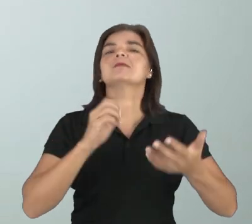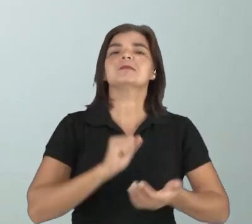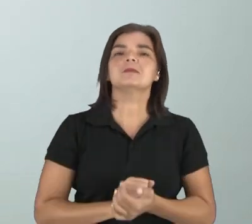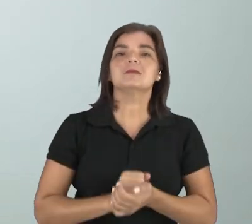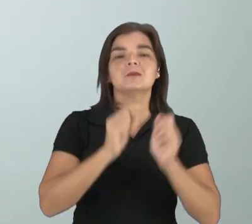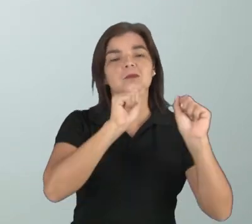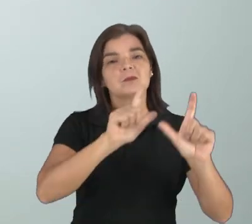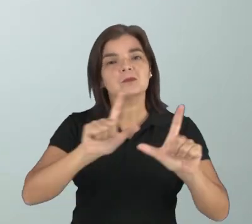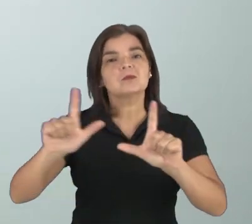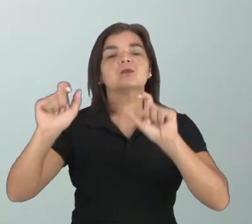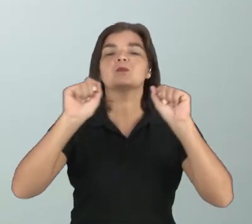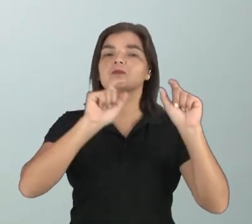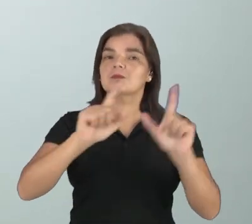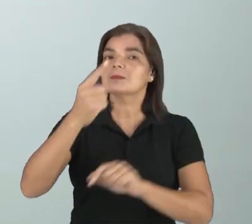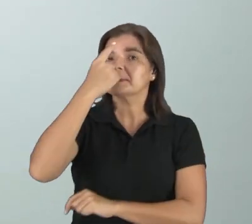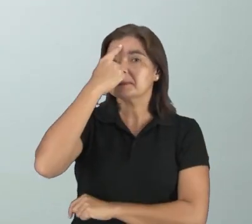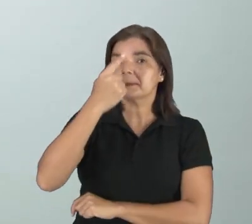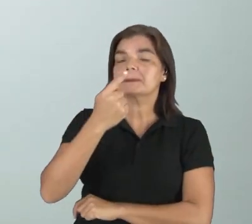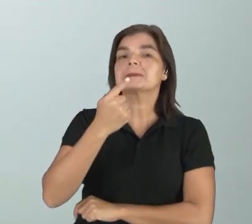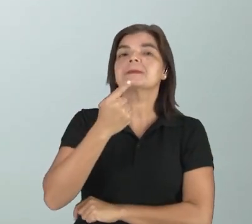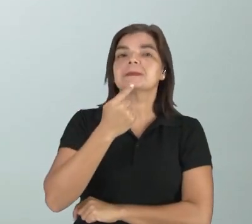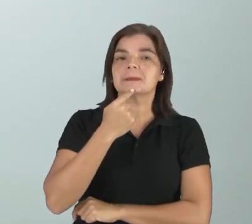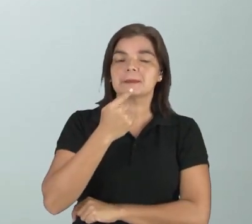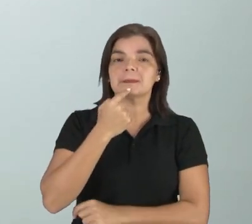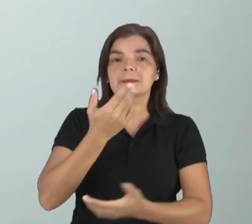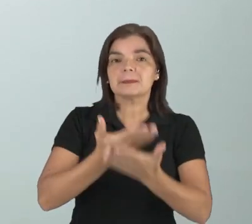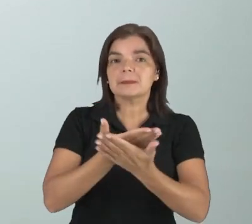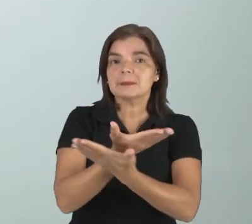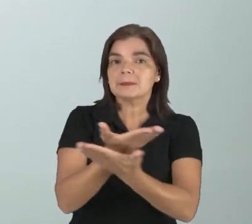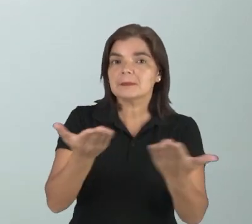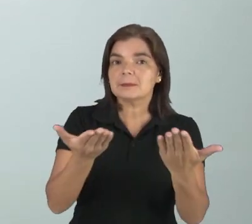cada slide, cada imagem passada nessa